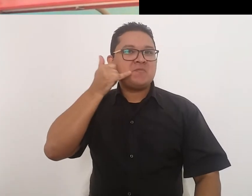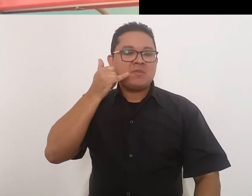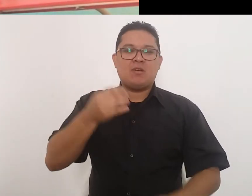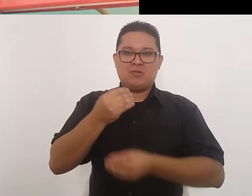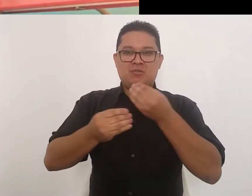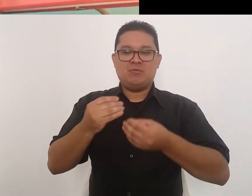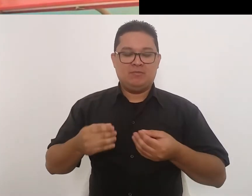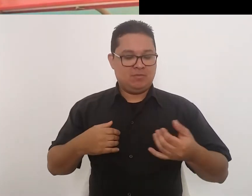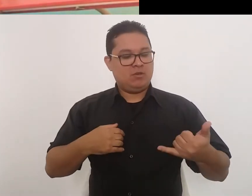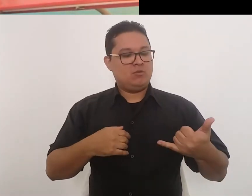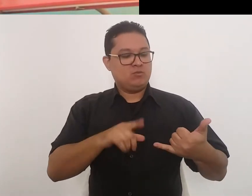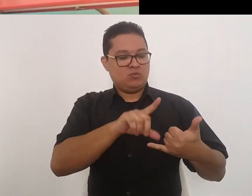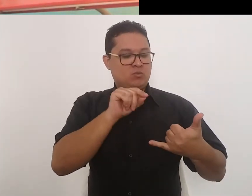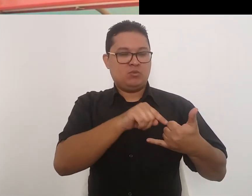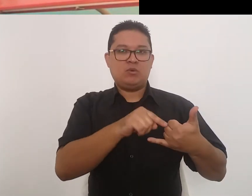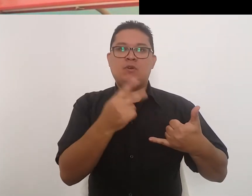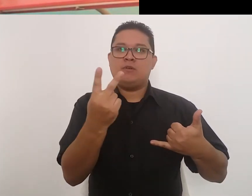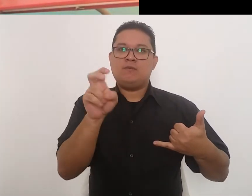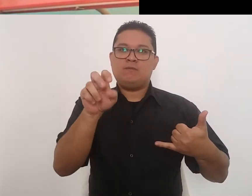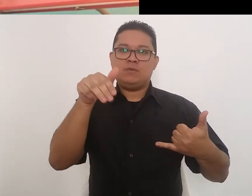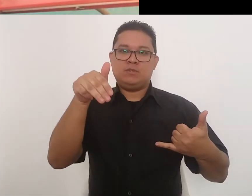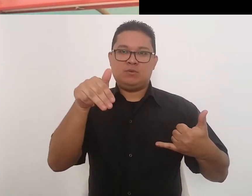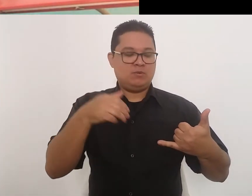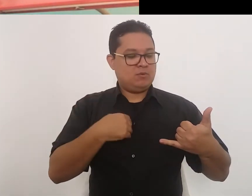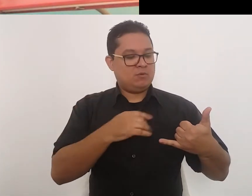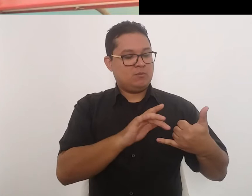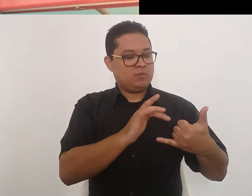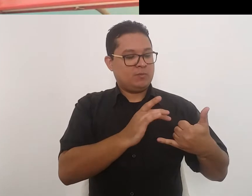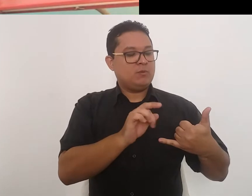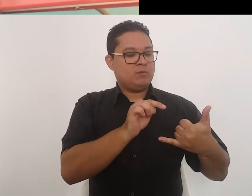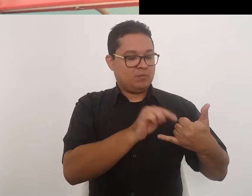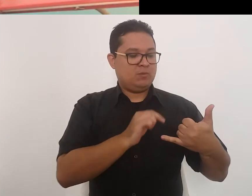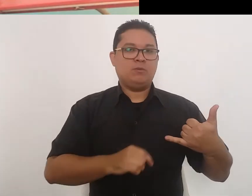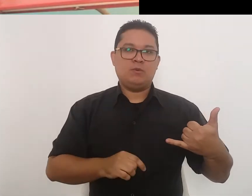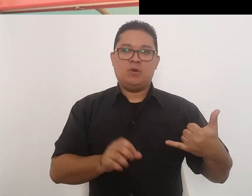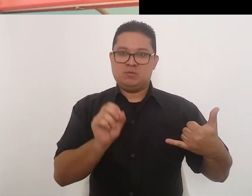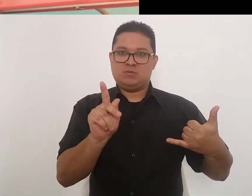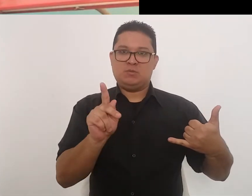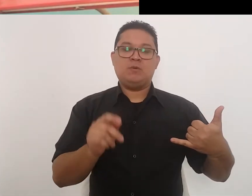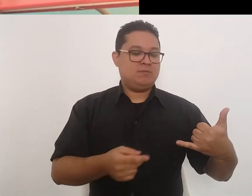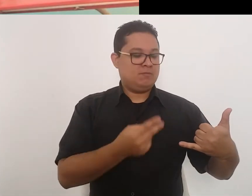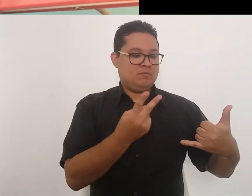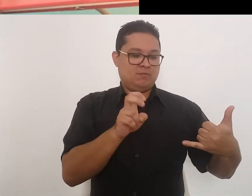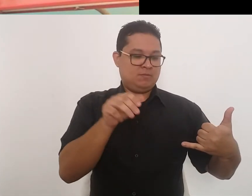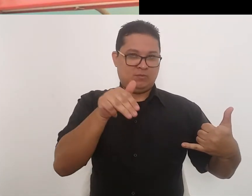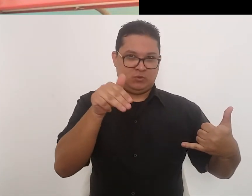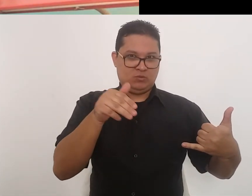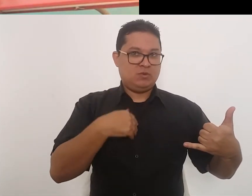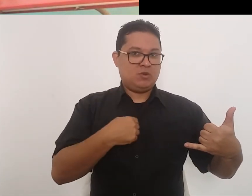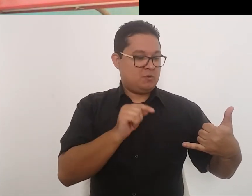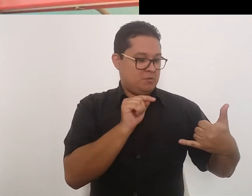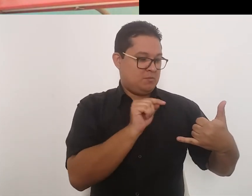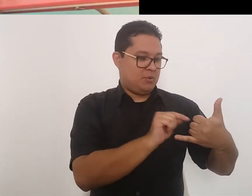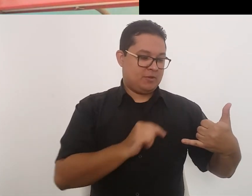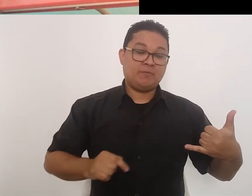E nesses 25 minutos eu vou estudar um bloco, eu vou fazer uma ação. Então vamos supor, eu vou usar só